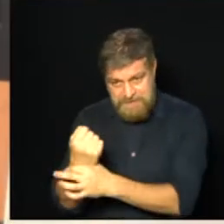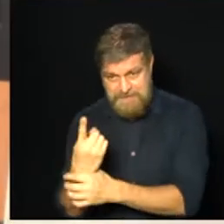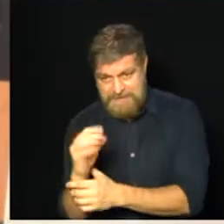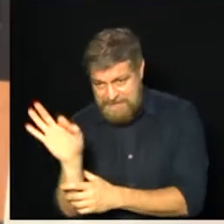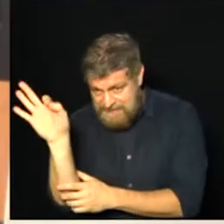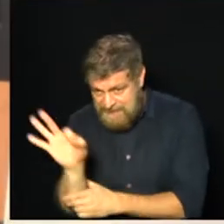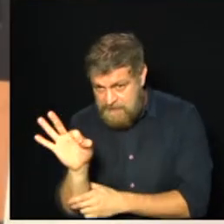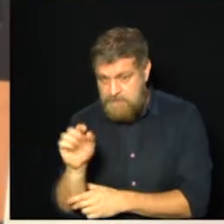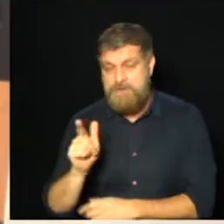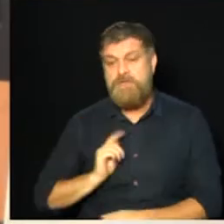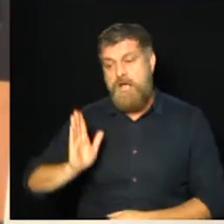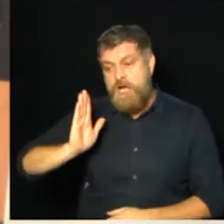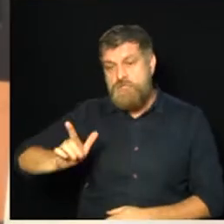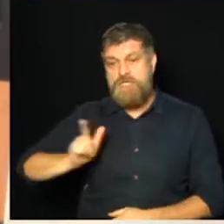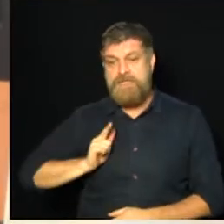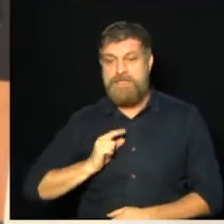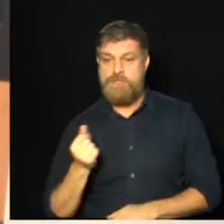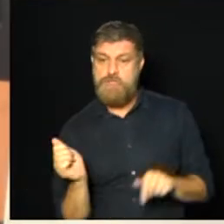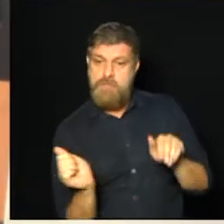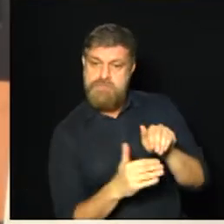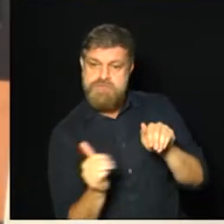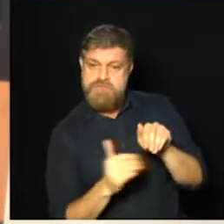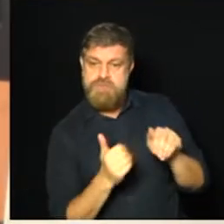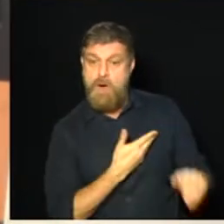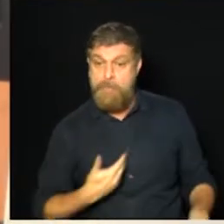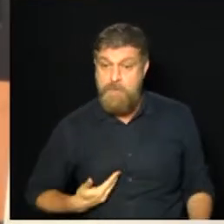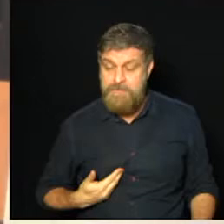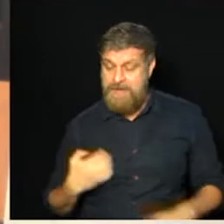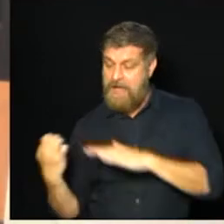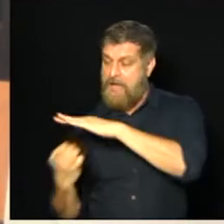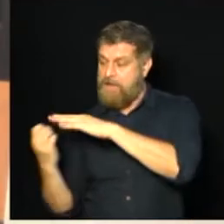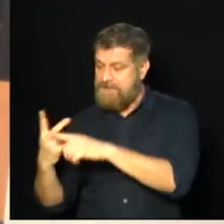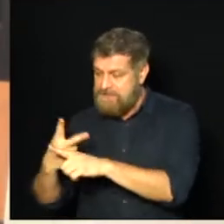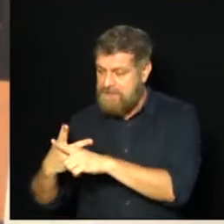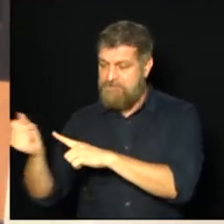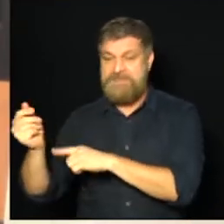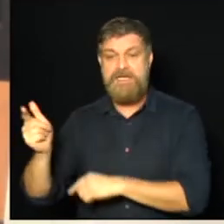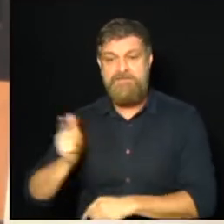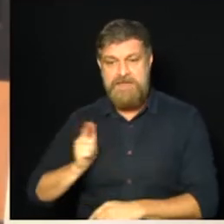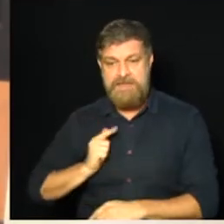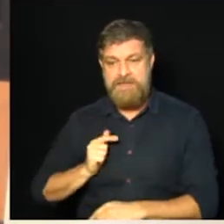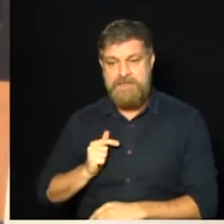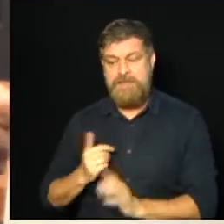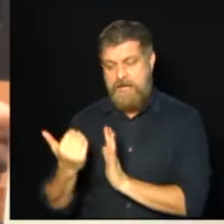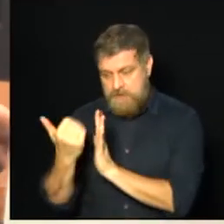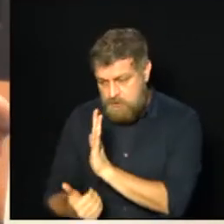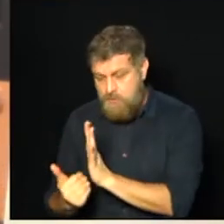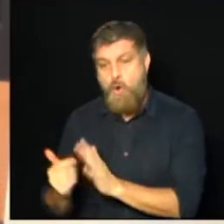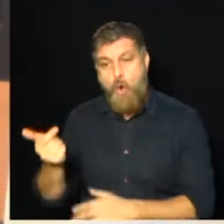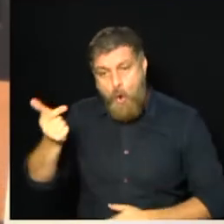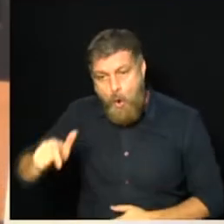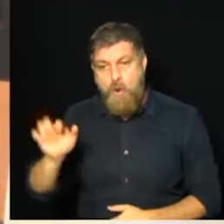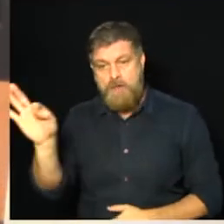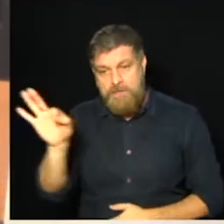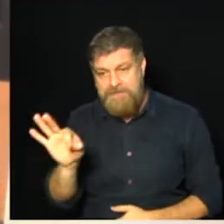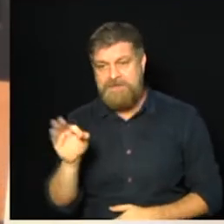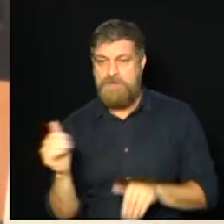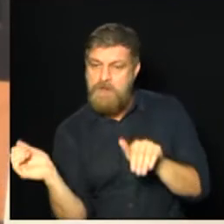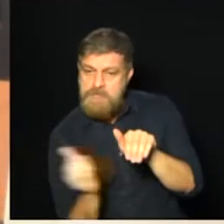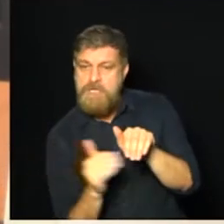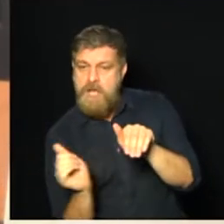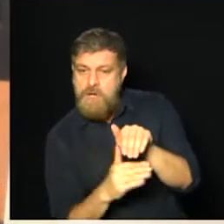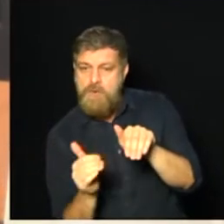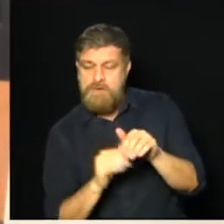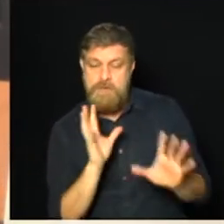para o erário, mais o percentual que a empresa que vier a ganhar vai ter que conceder. Então, tem 2 percentuais em cima daquilo ali, eu garanto um